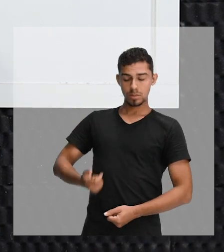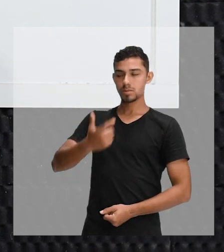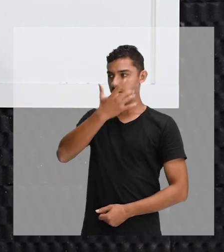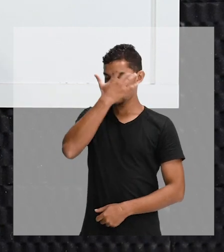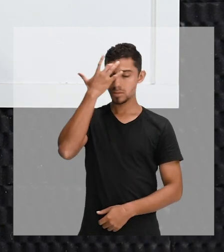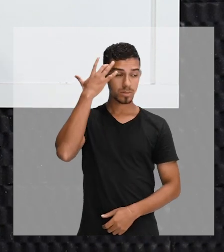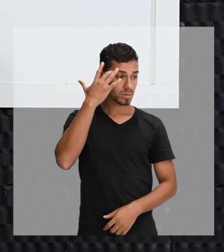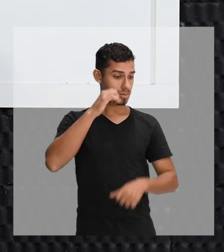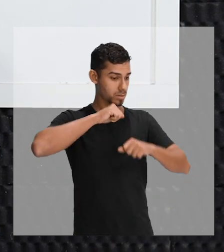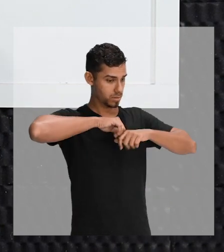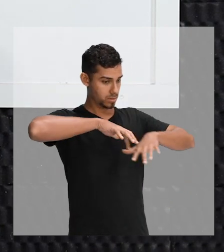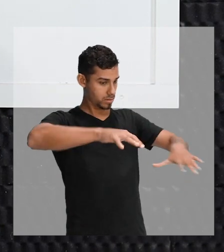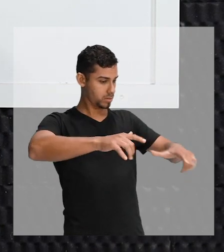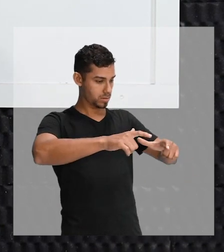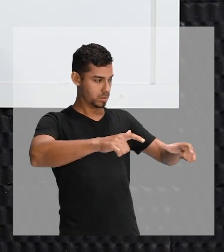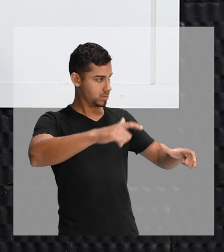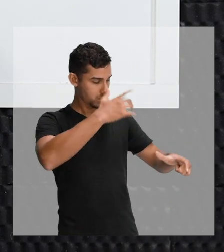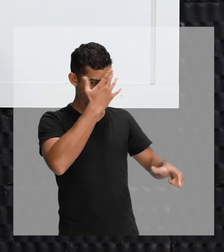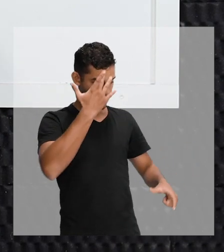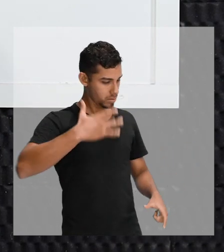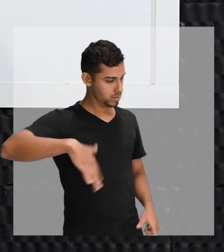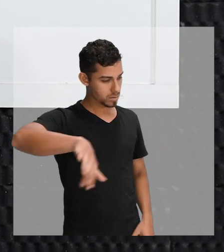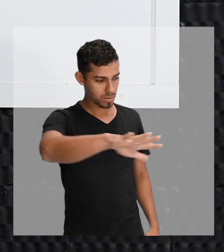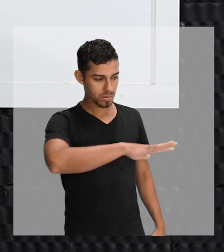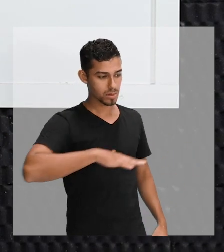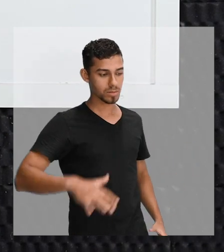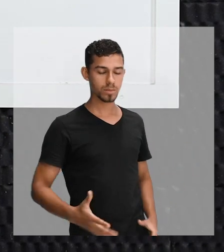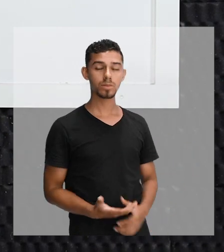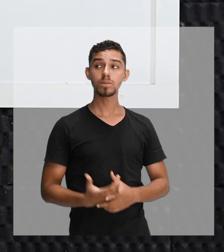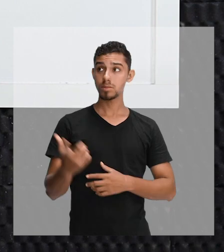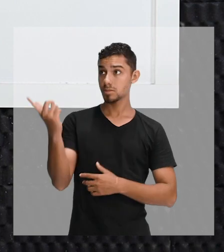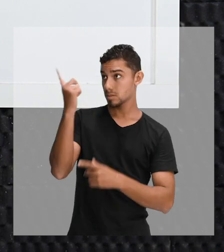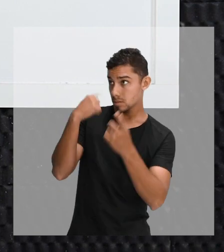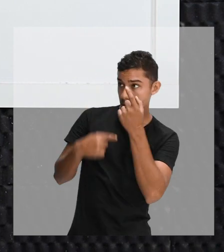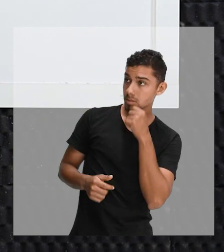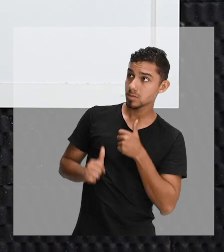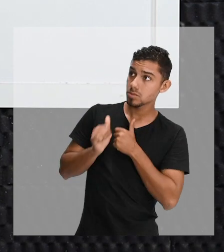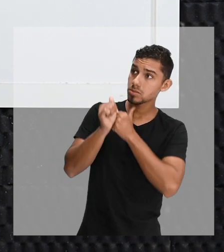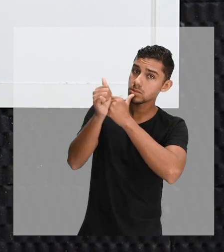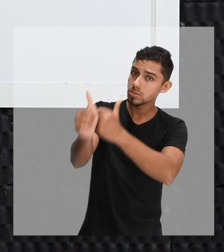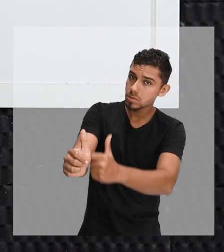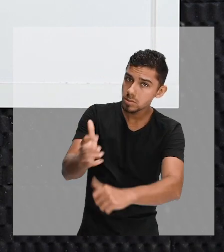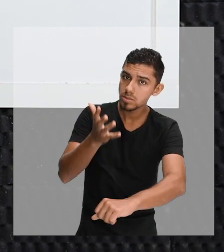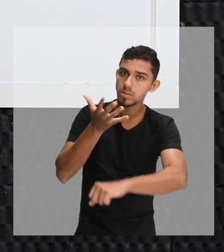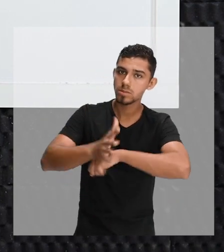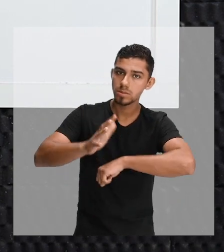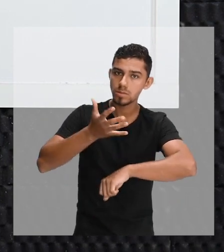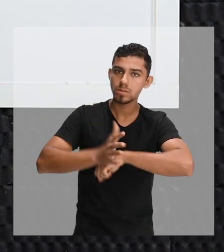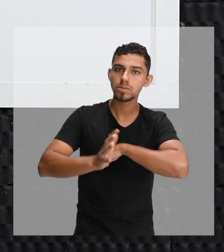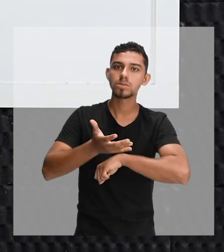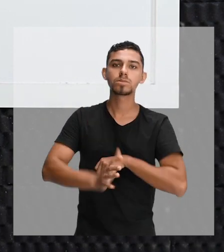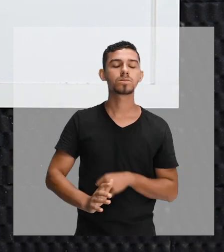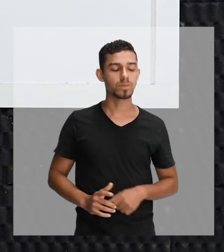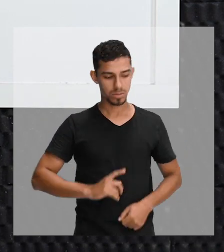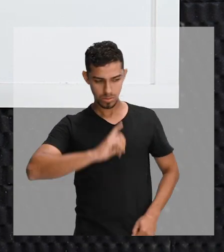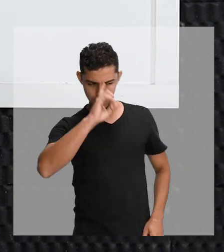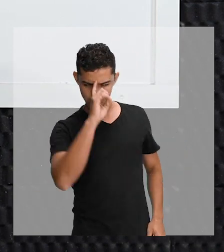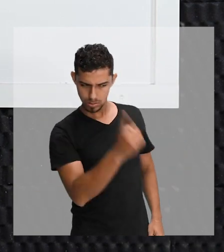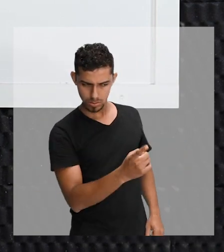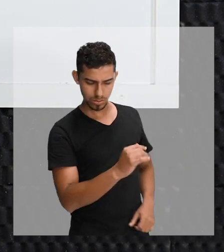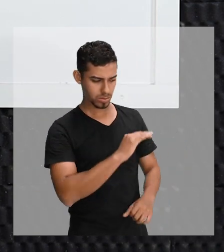este poder ele encontra a possibilidade das pessoas seguirem e praticá-lo também, quando este poder